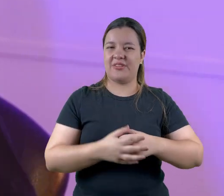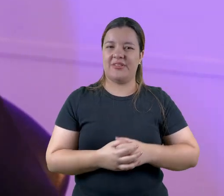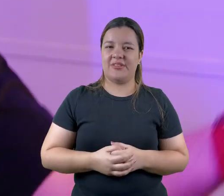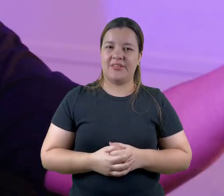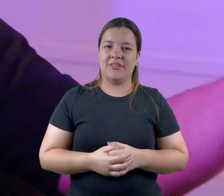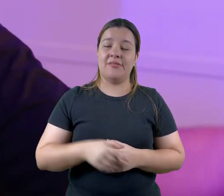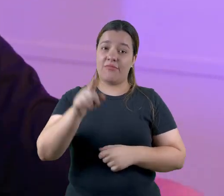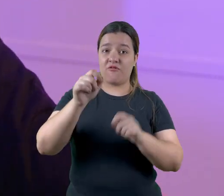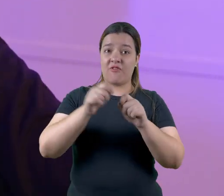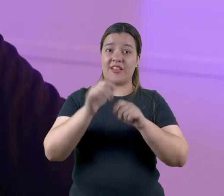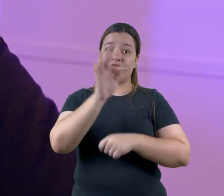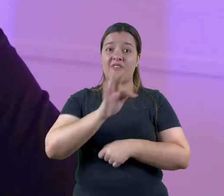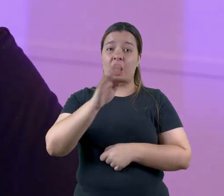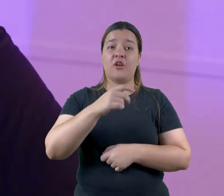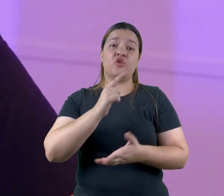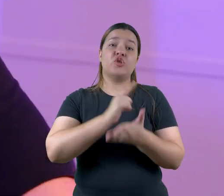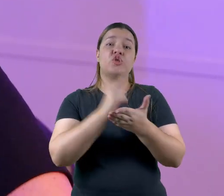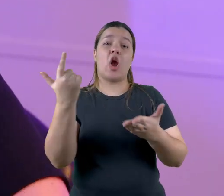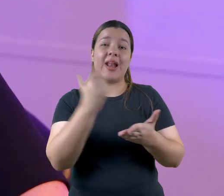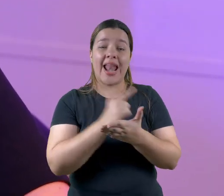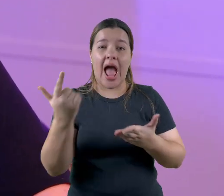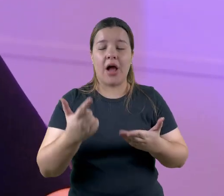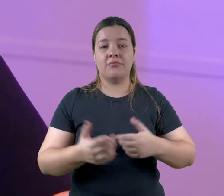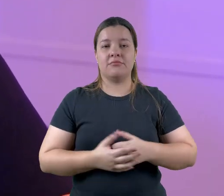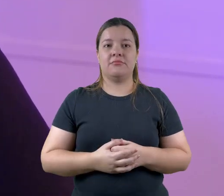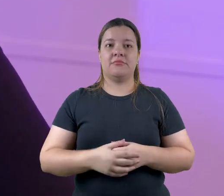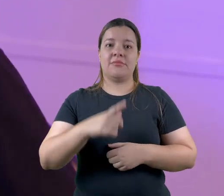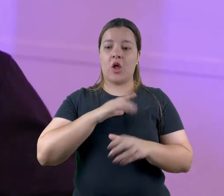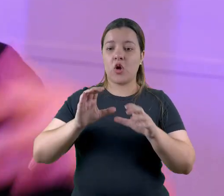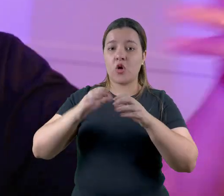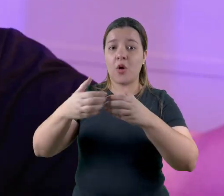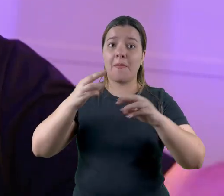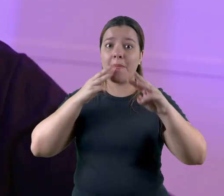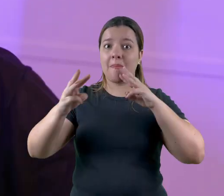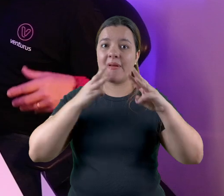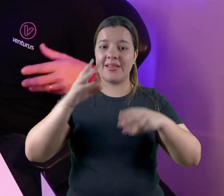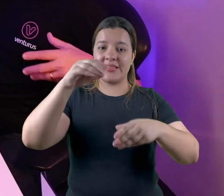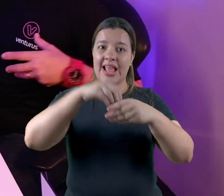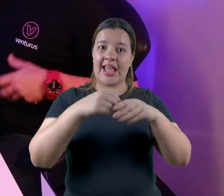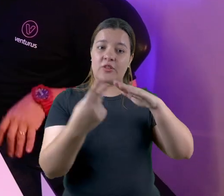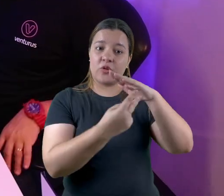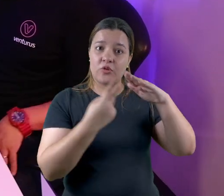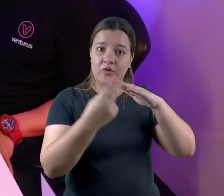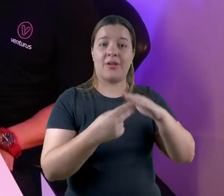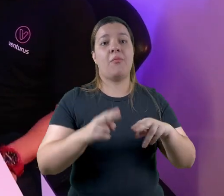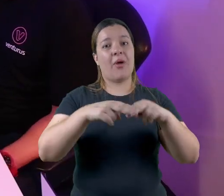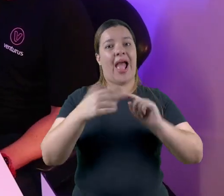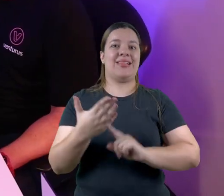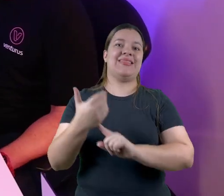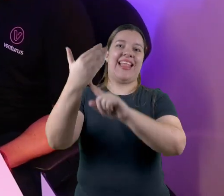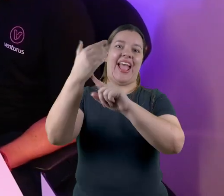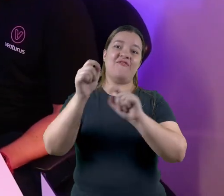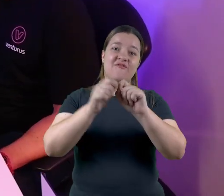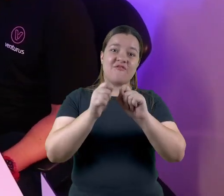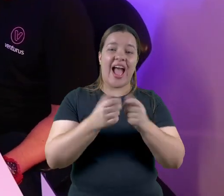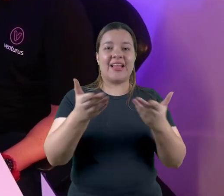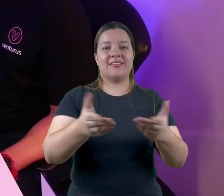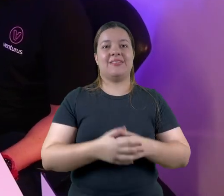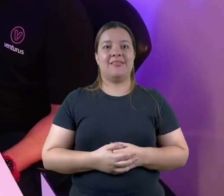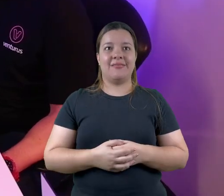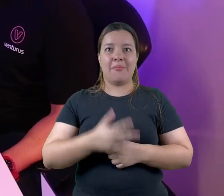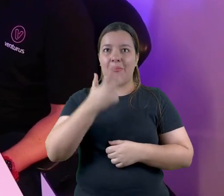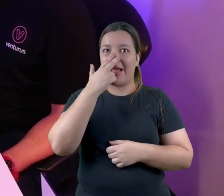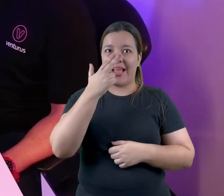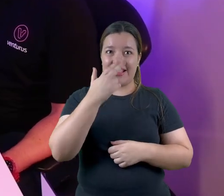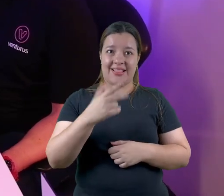e é jornalista aham né tem hoje equipe de marketing Poxa então mas é a tecnologia ela faz isso